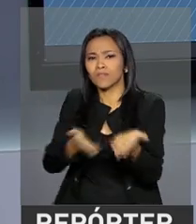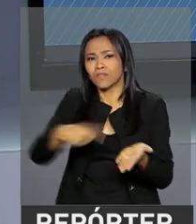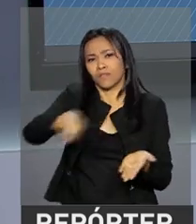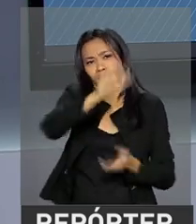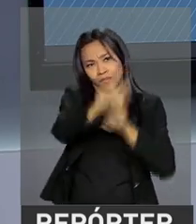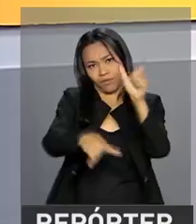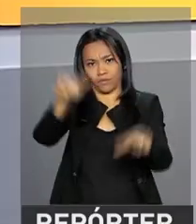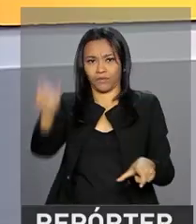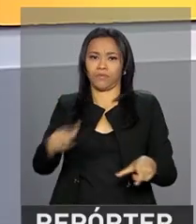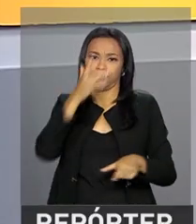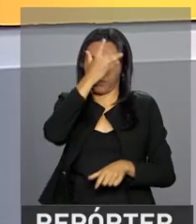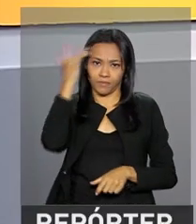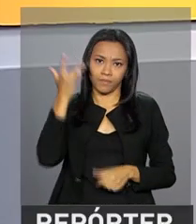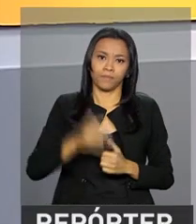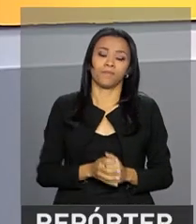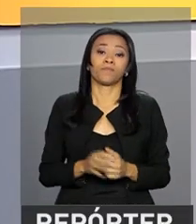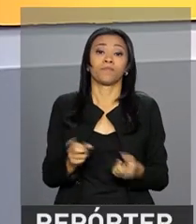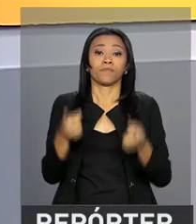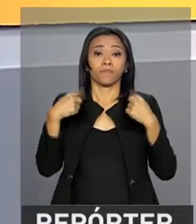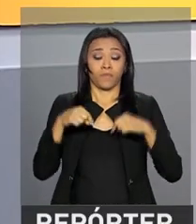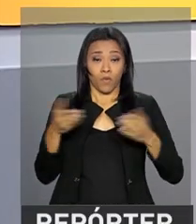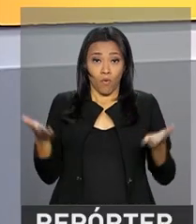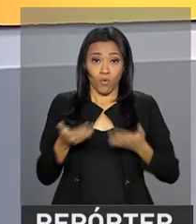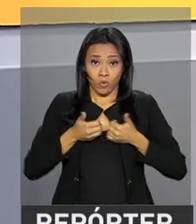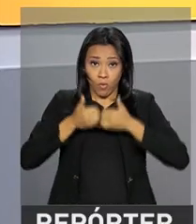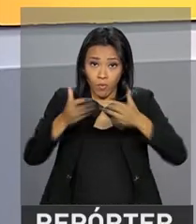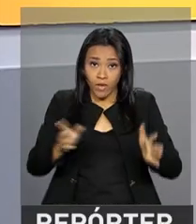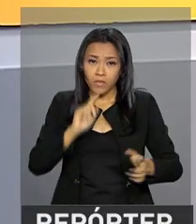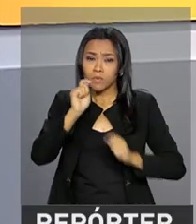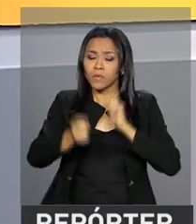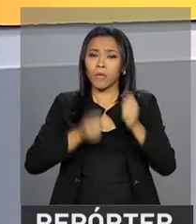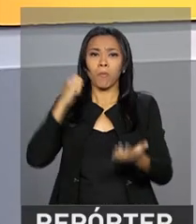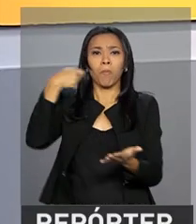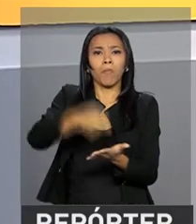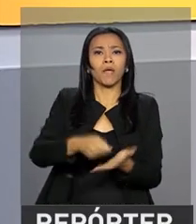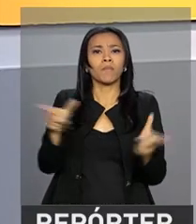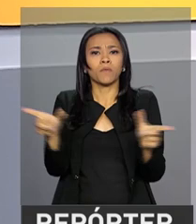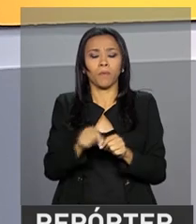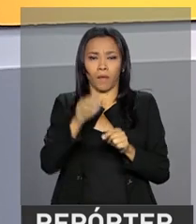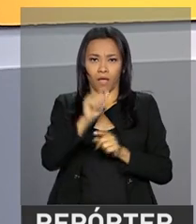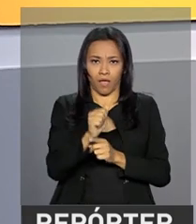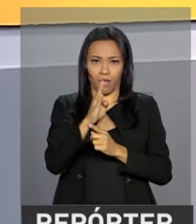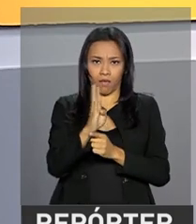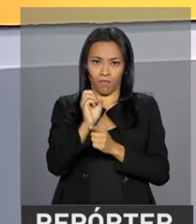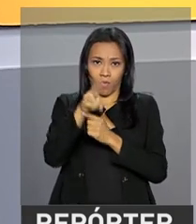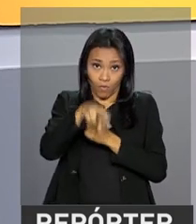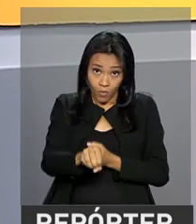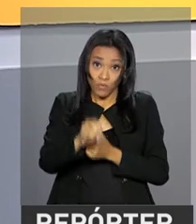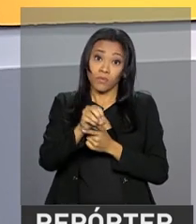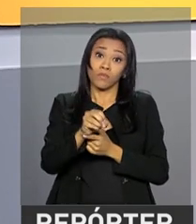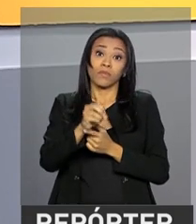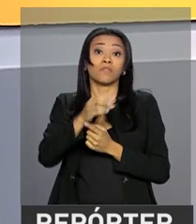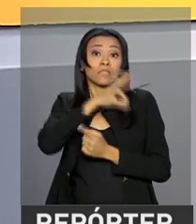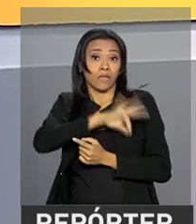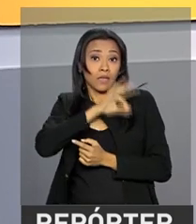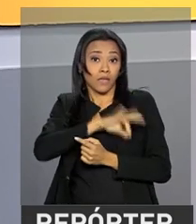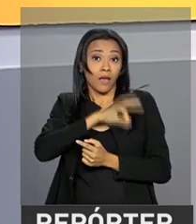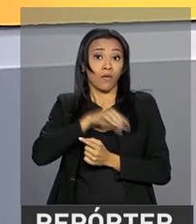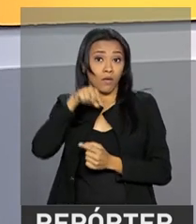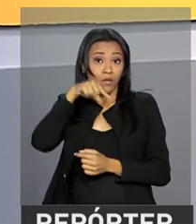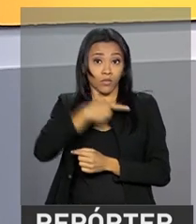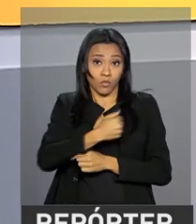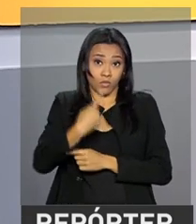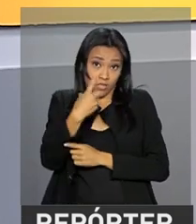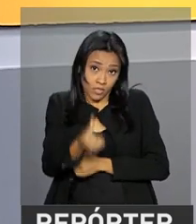cidadãos e começa hoje o pagamento do abono salarial ano base 2000 16 para os trabalhadores